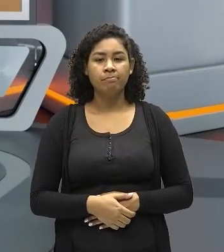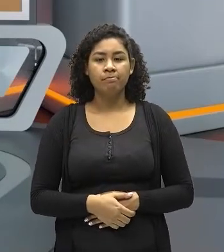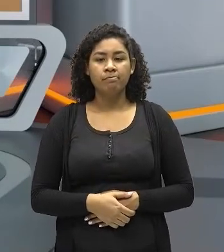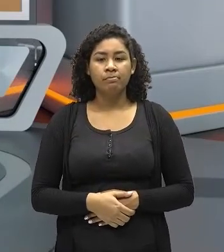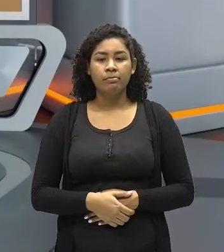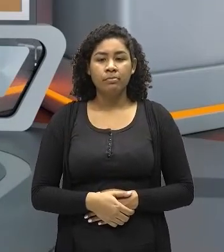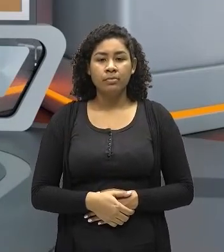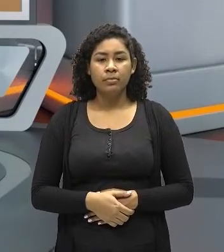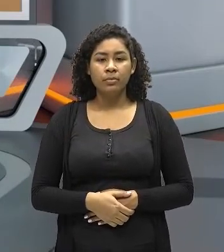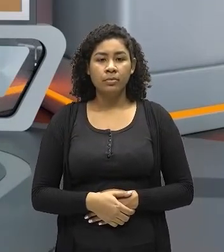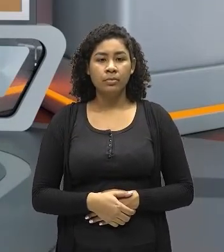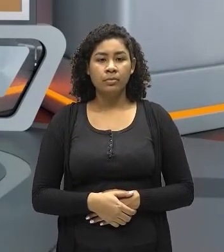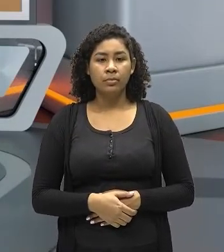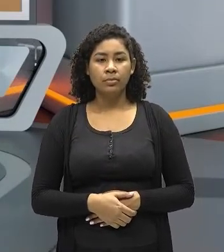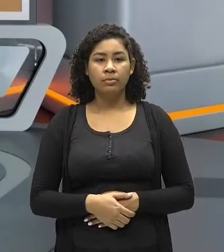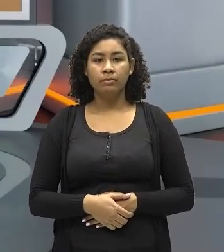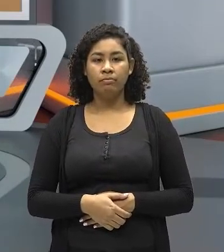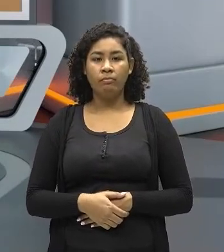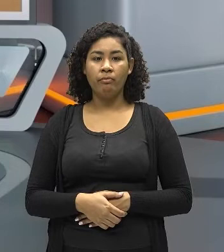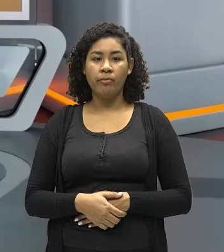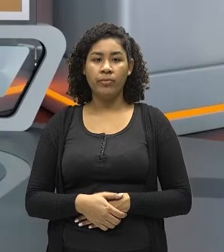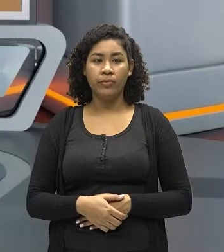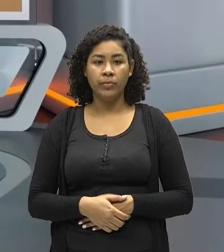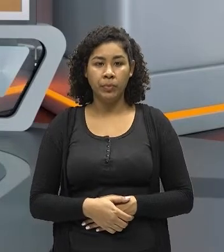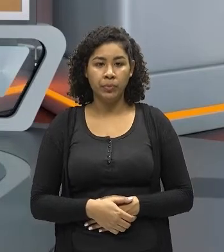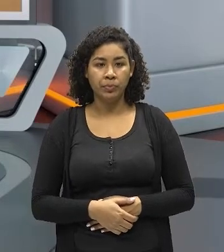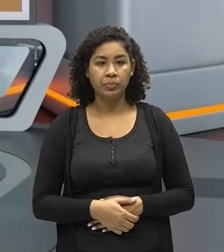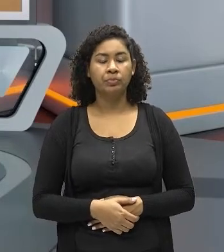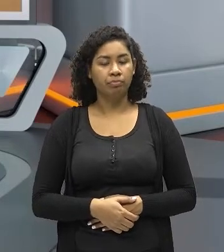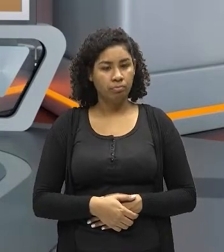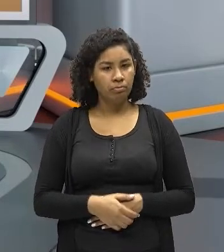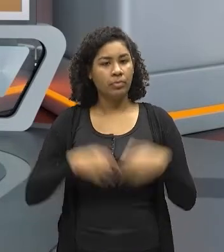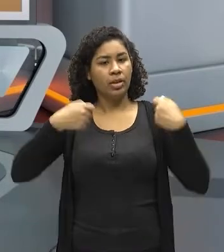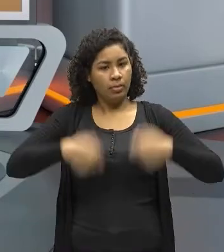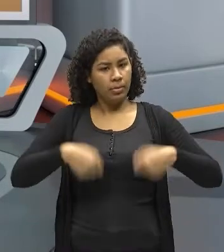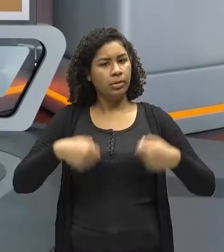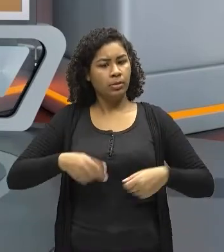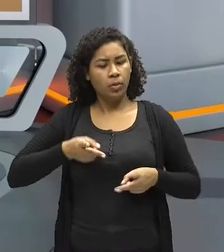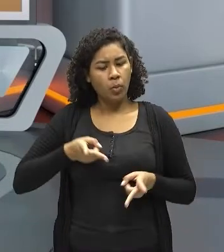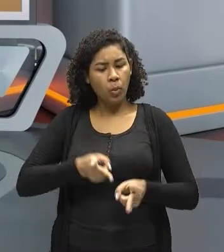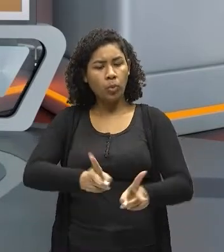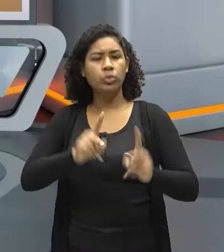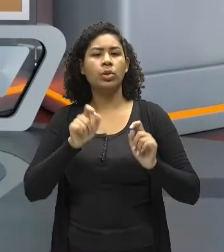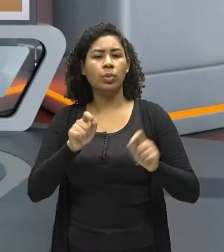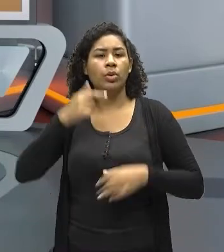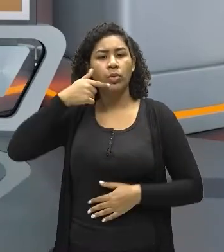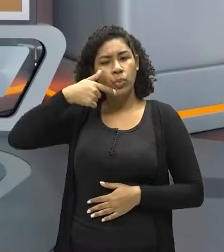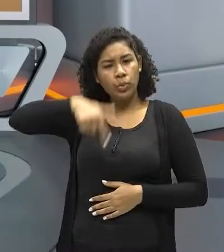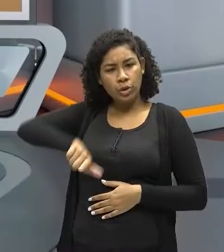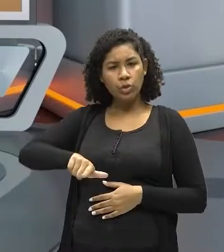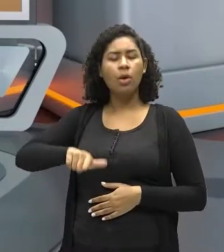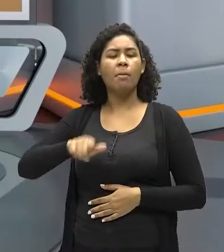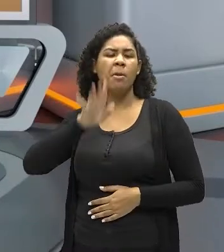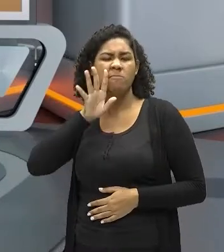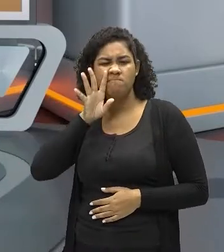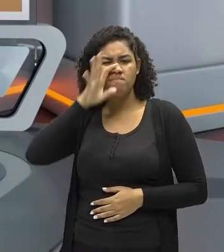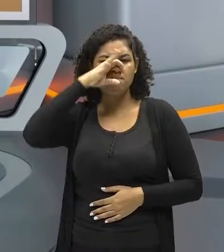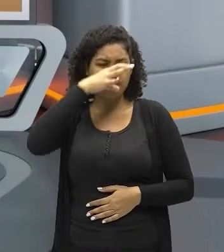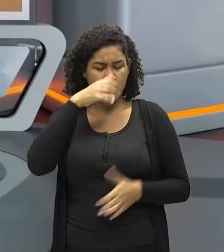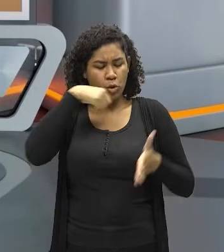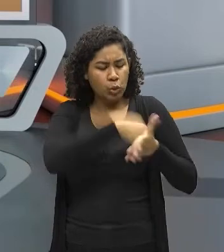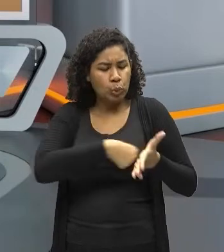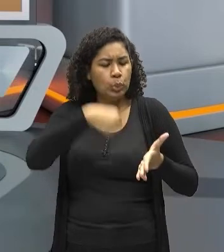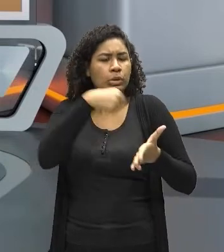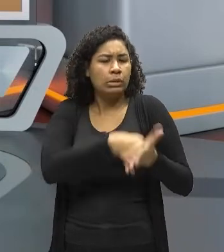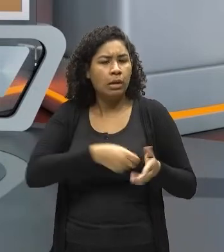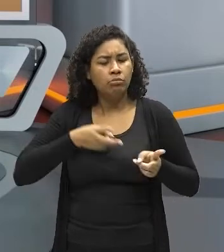Independente, tá, gente, de qualquer coisa, manter uma língua viva é uma forma de resistência. Então é por